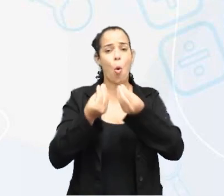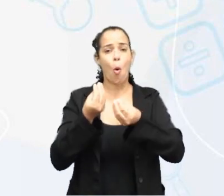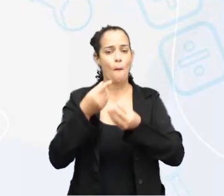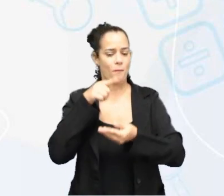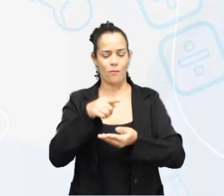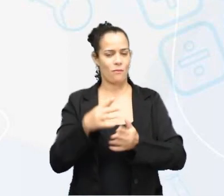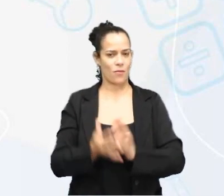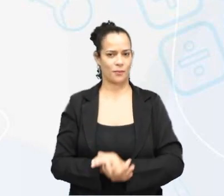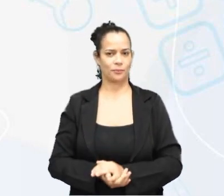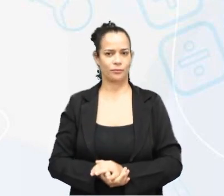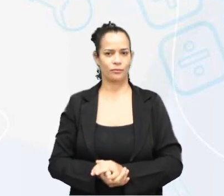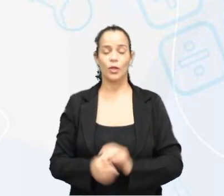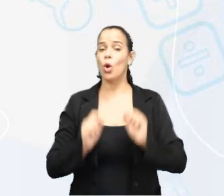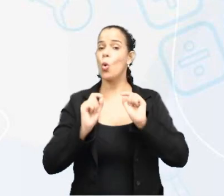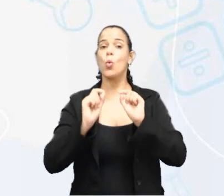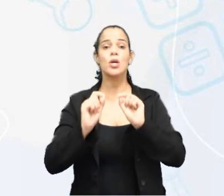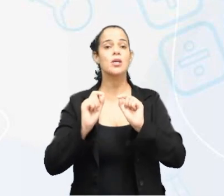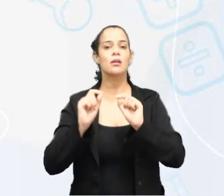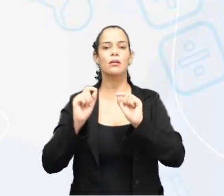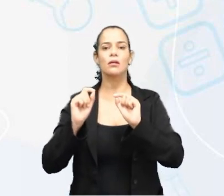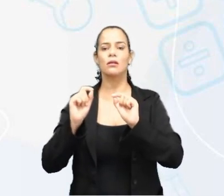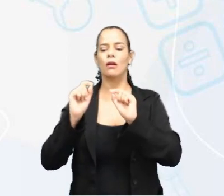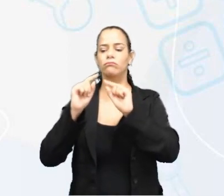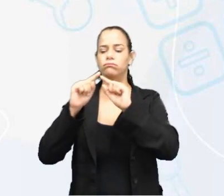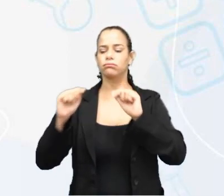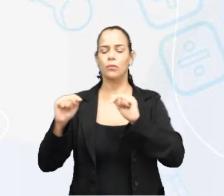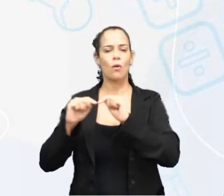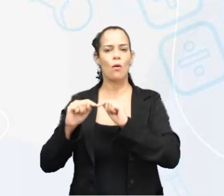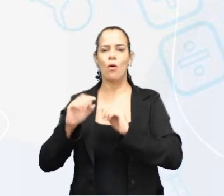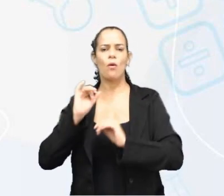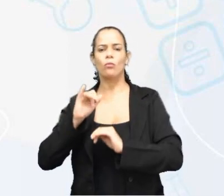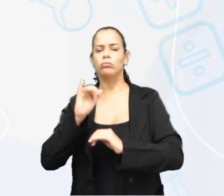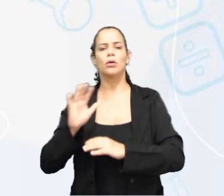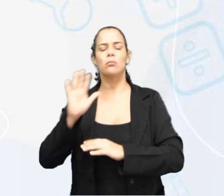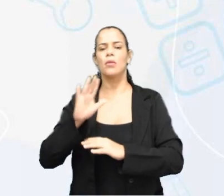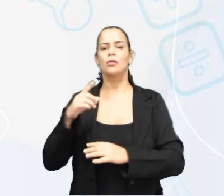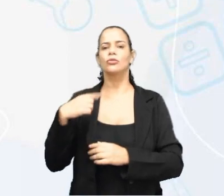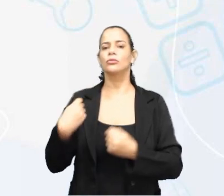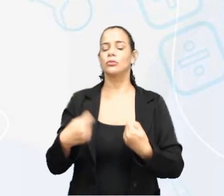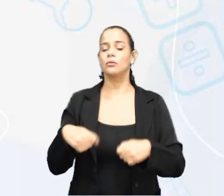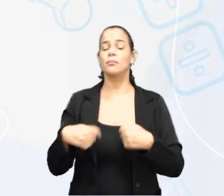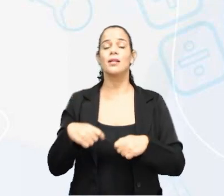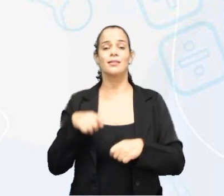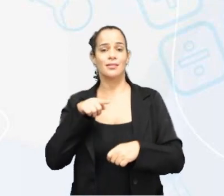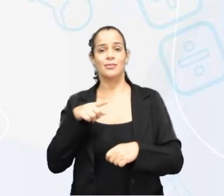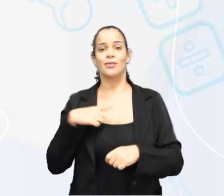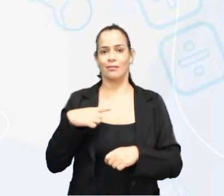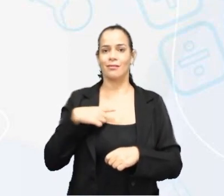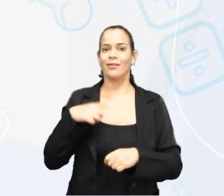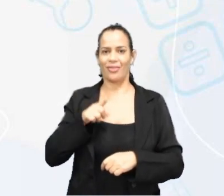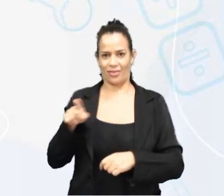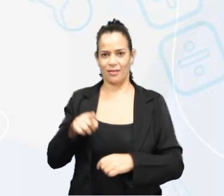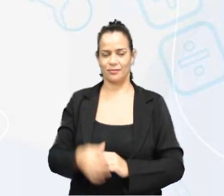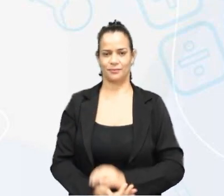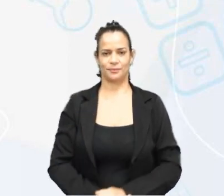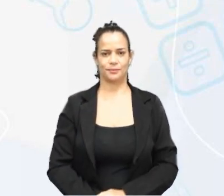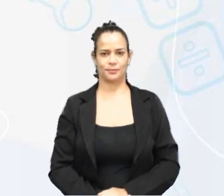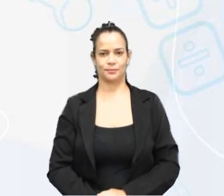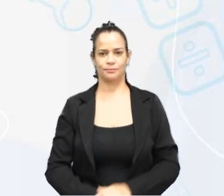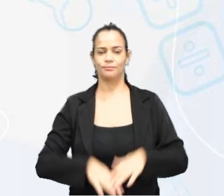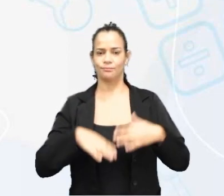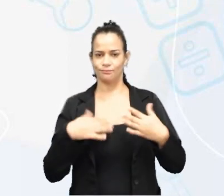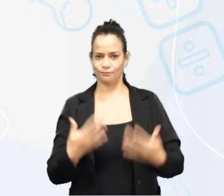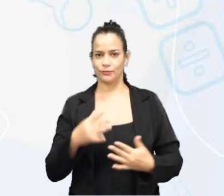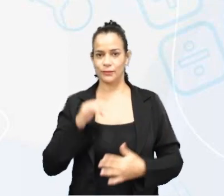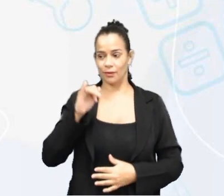processo? O que é uma pirâmide invertida? Como é que ela ocorre? O que há nela? A gente